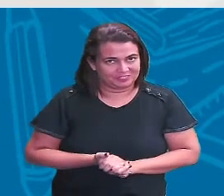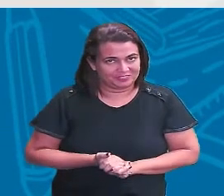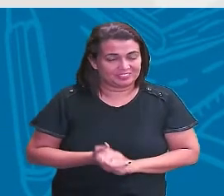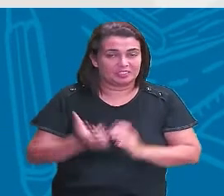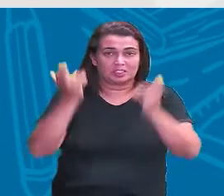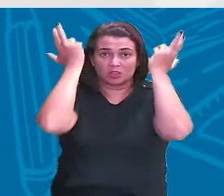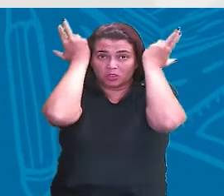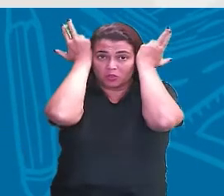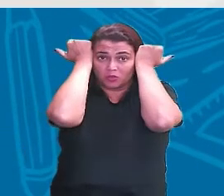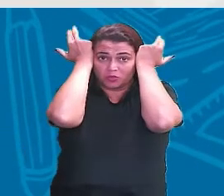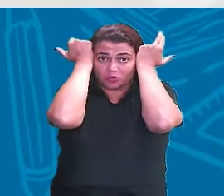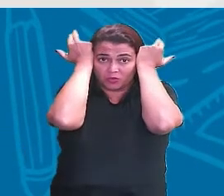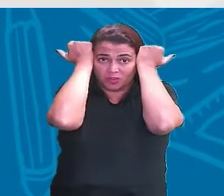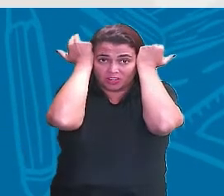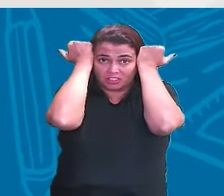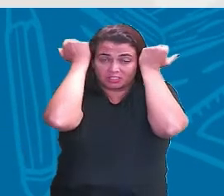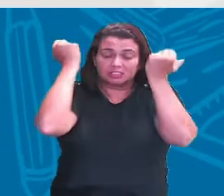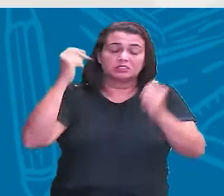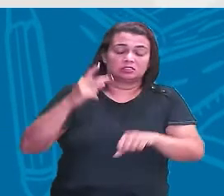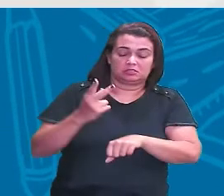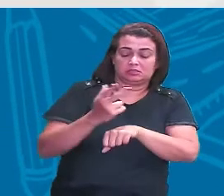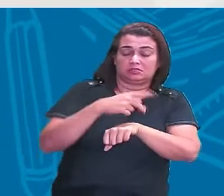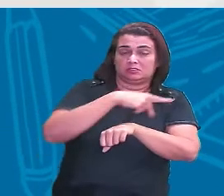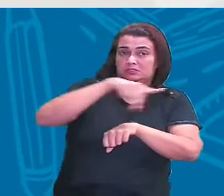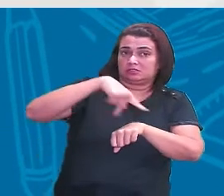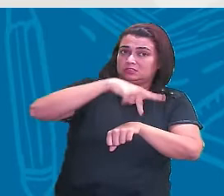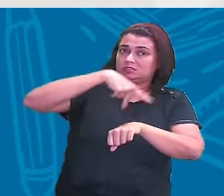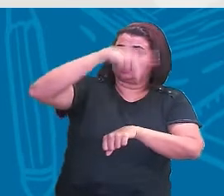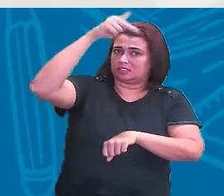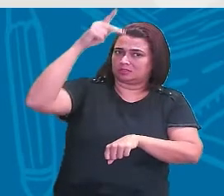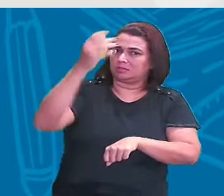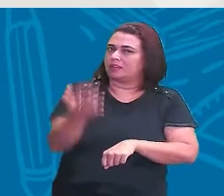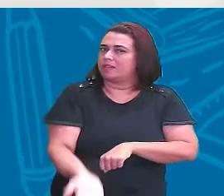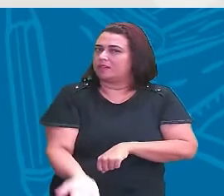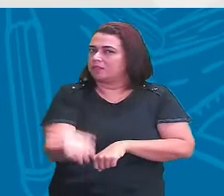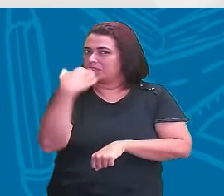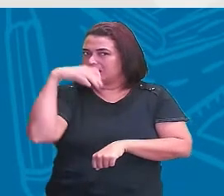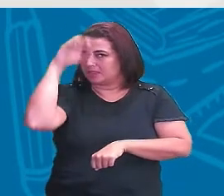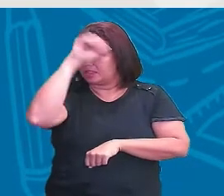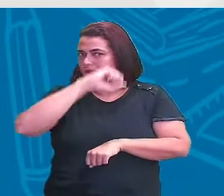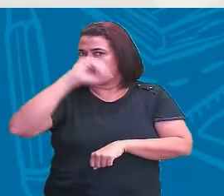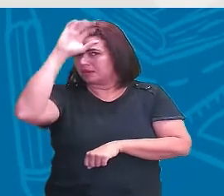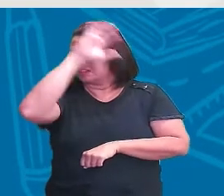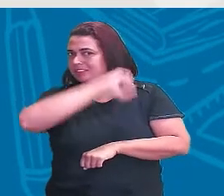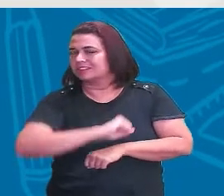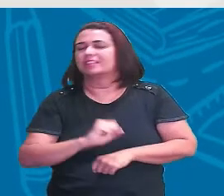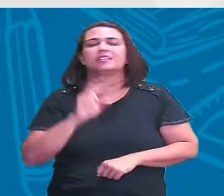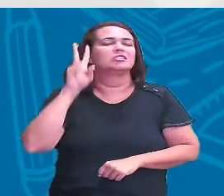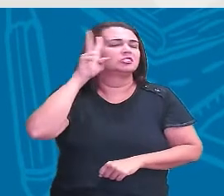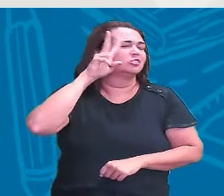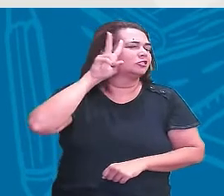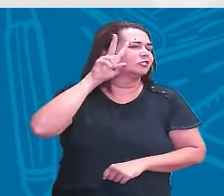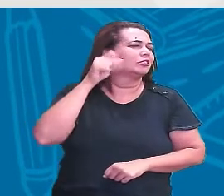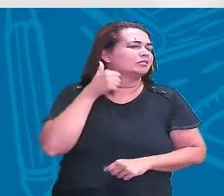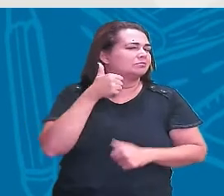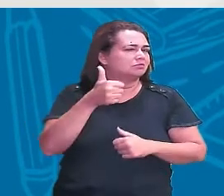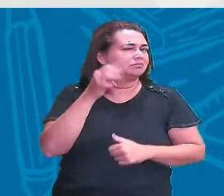Coelhinho da Páscoa. Então, vem comigo, preste atenção na nossa história de hoje que ela é bem legal, tá?